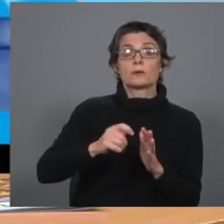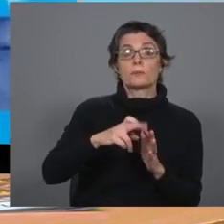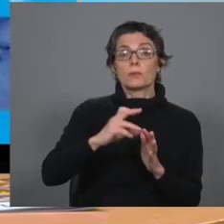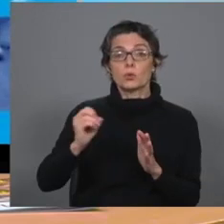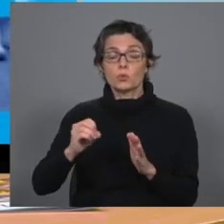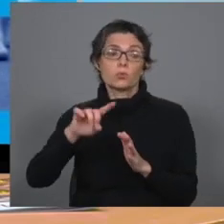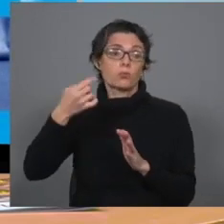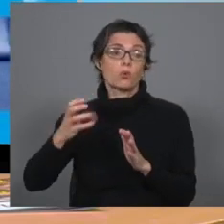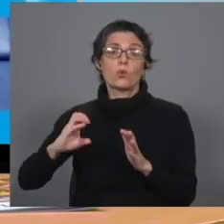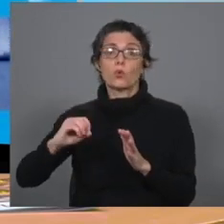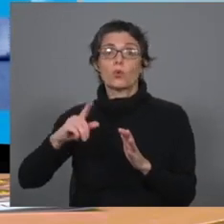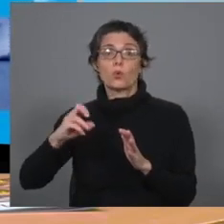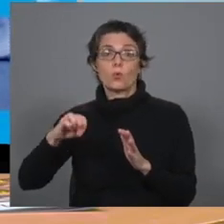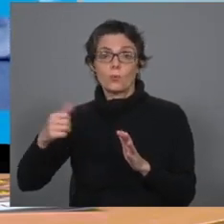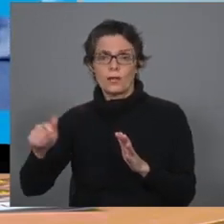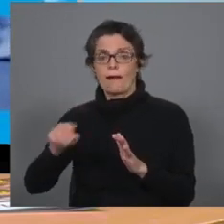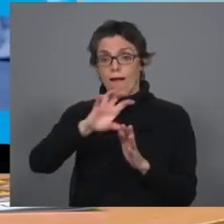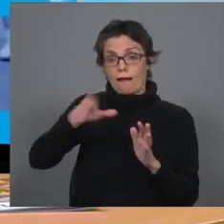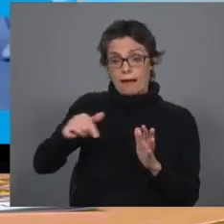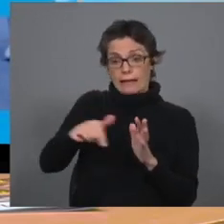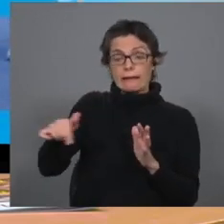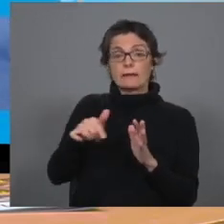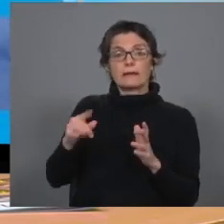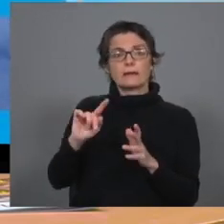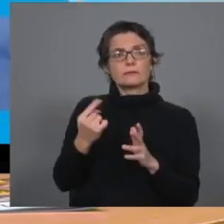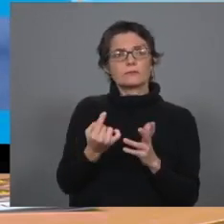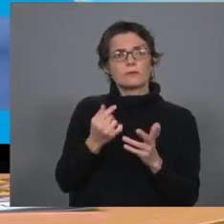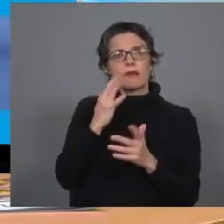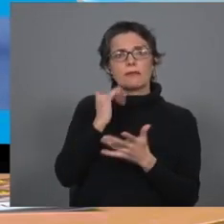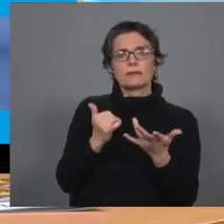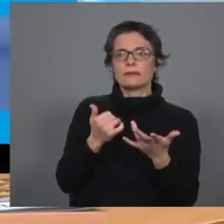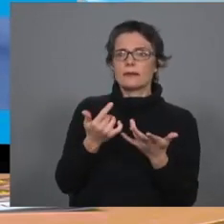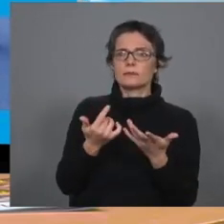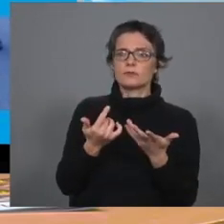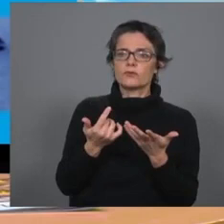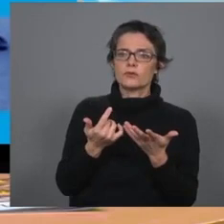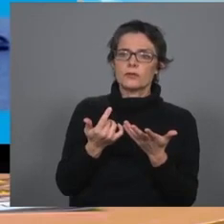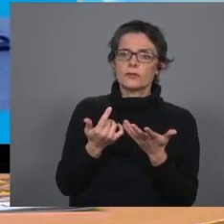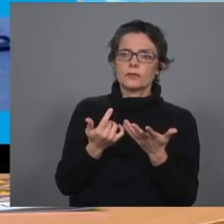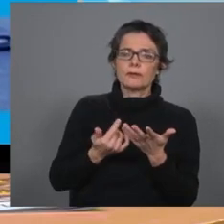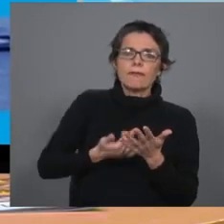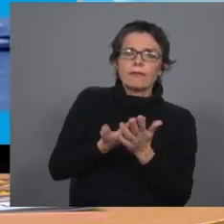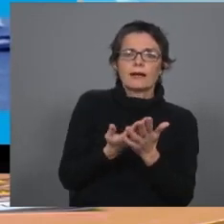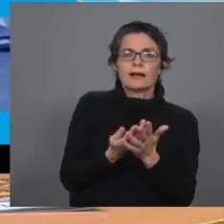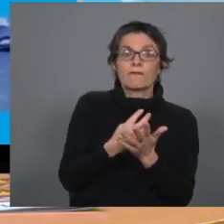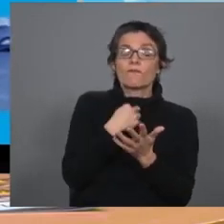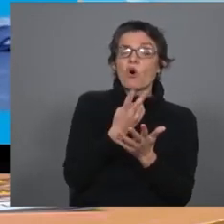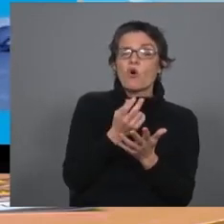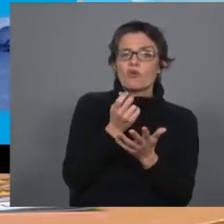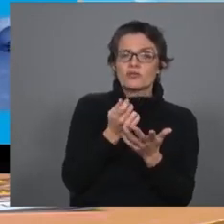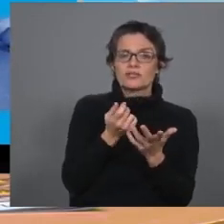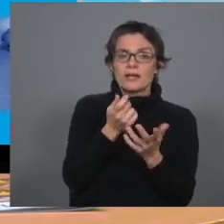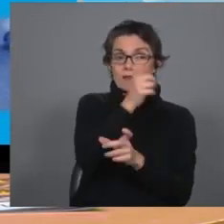e procuramos realmente com esta revista, com esta publicação, dar vez e voz àqueles que não têm voz. É o que procuramos.